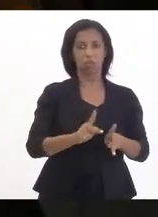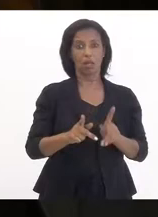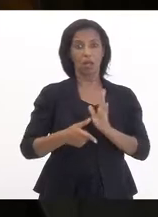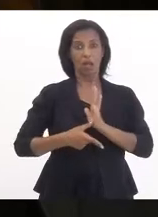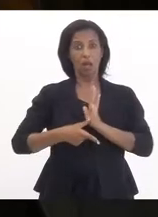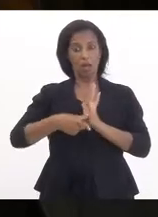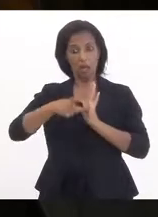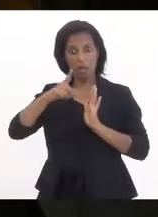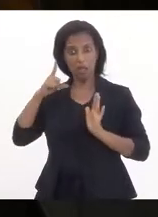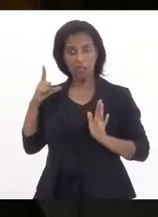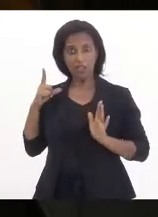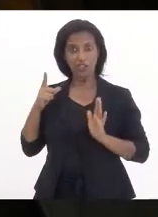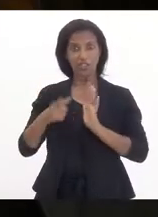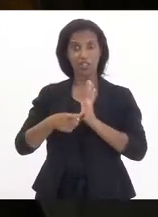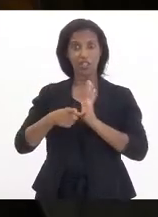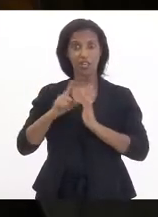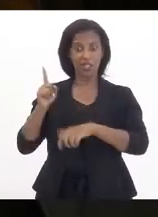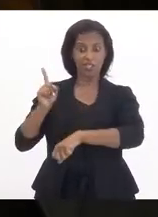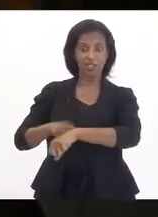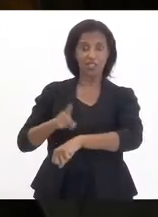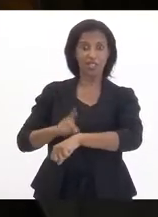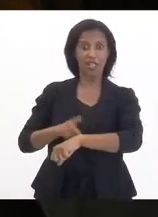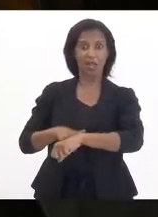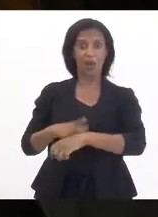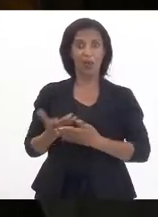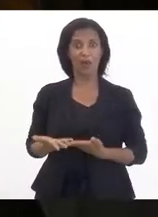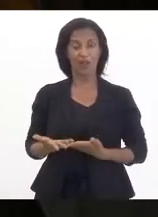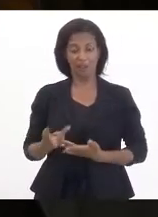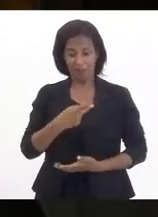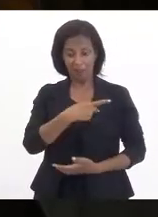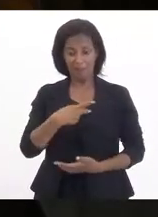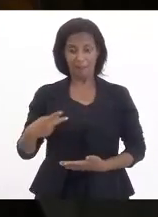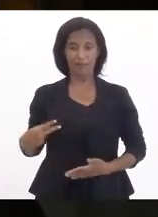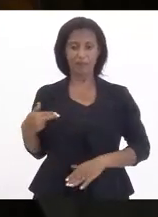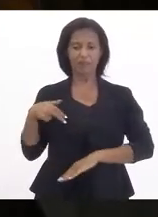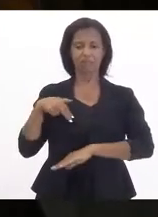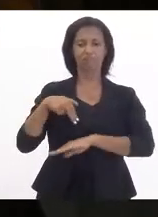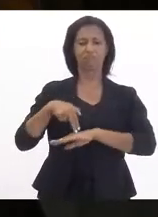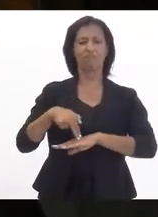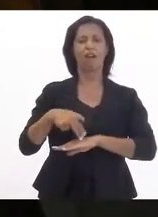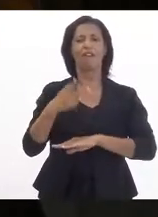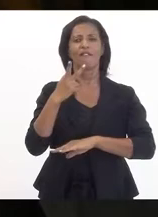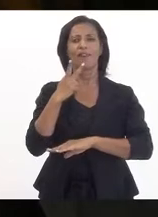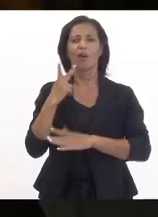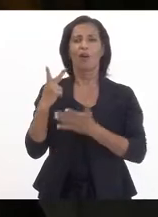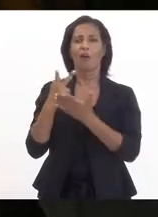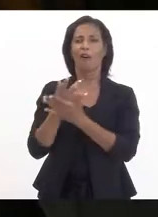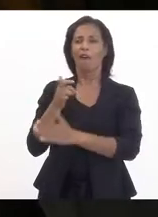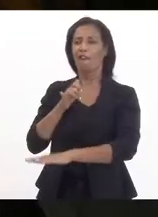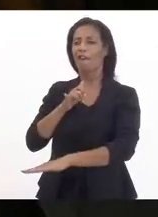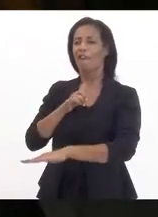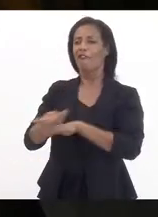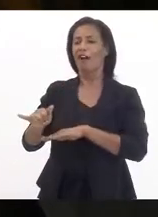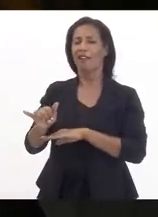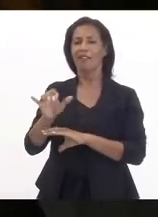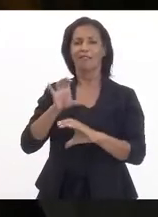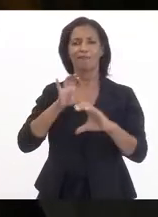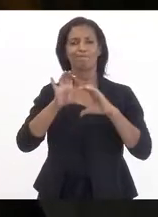antes. Aí o presidente vem a público dizer que houve uma falha na